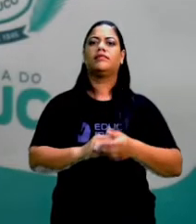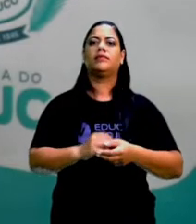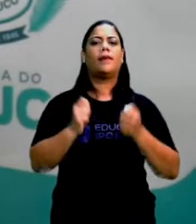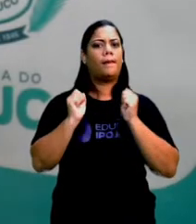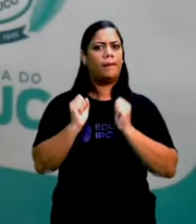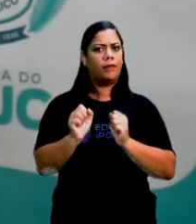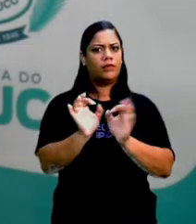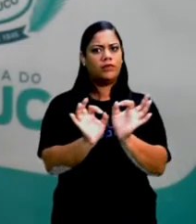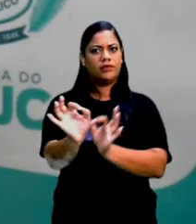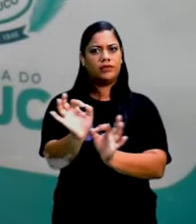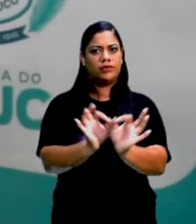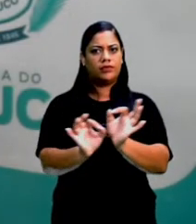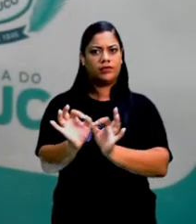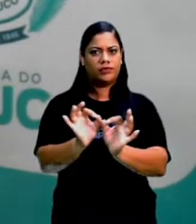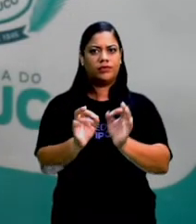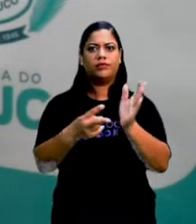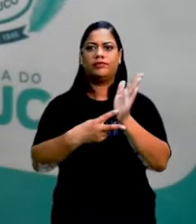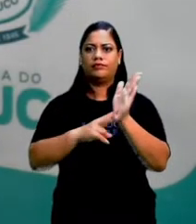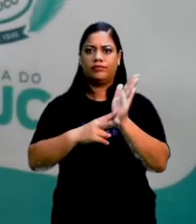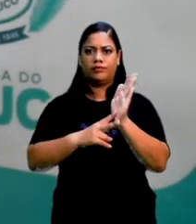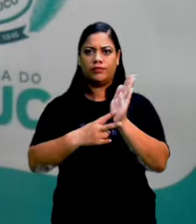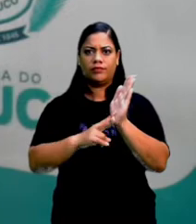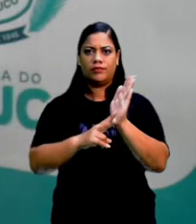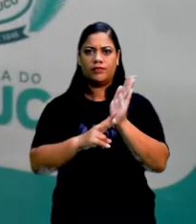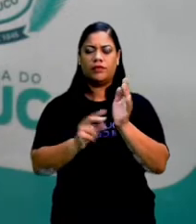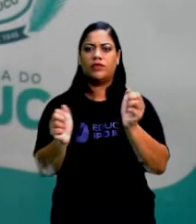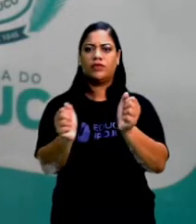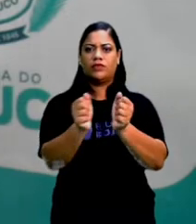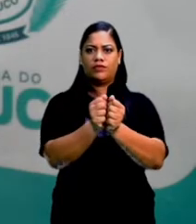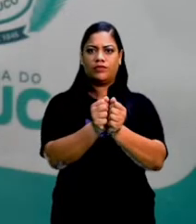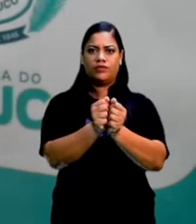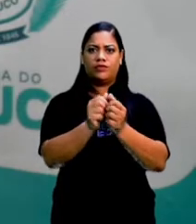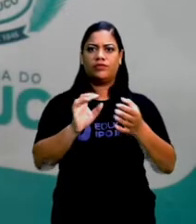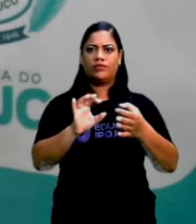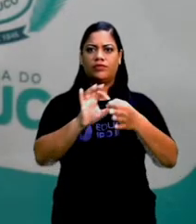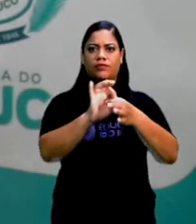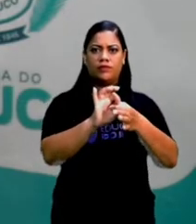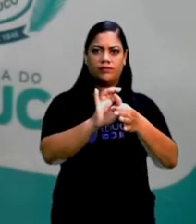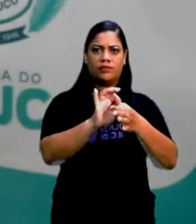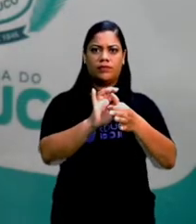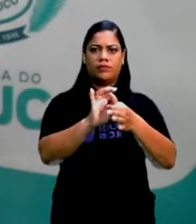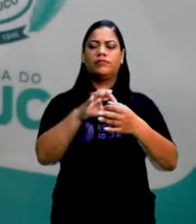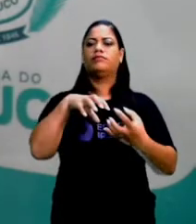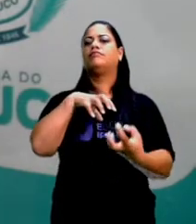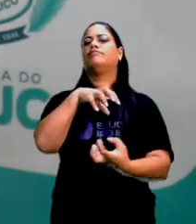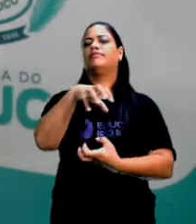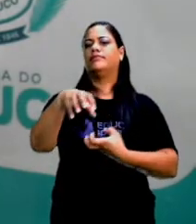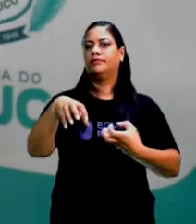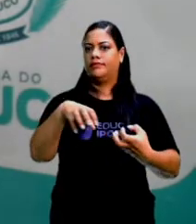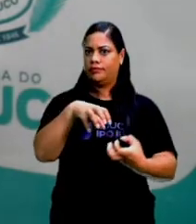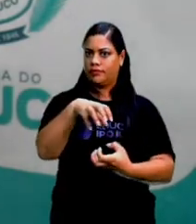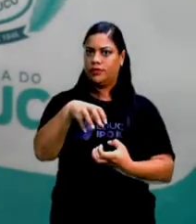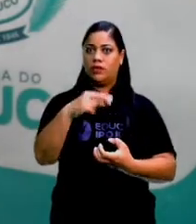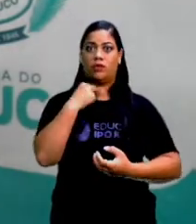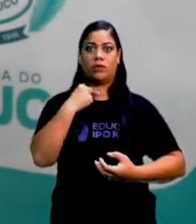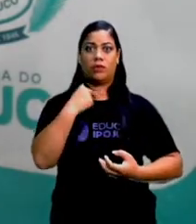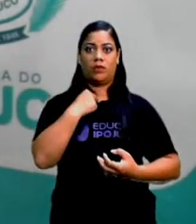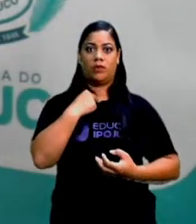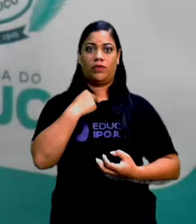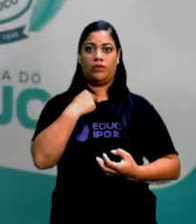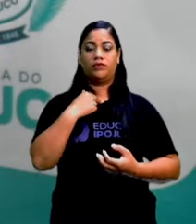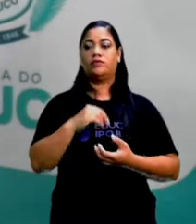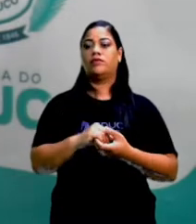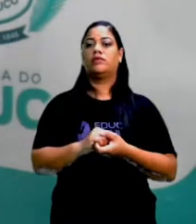se organizar em sindicato e decidirem juntos, coletivo, por uma greve. Mas uma greve ela não pode ser